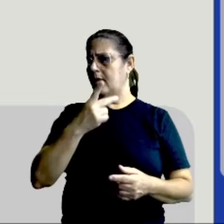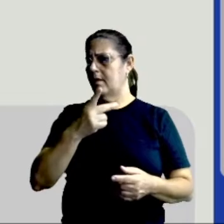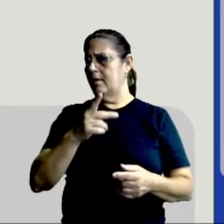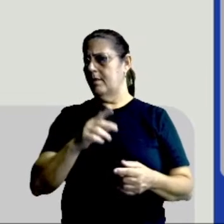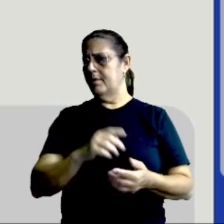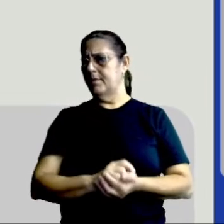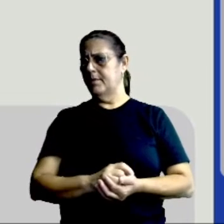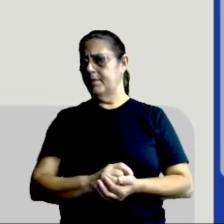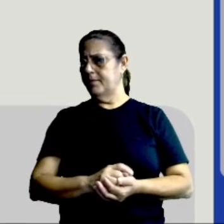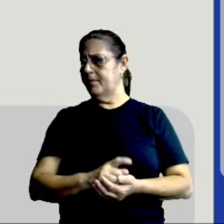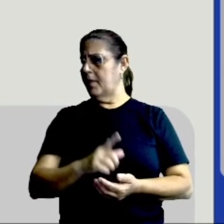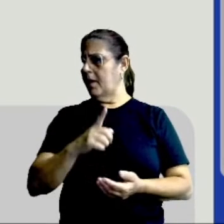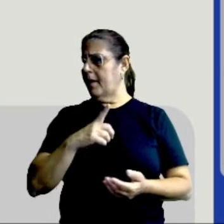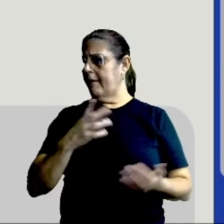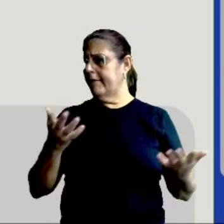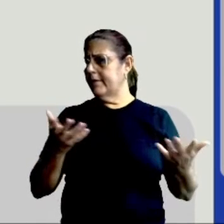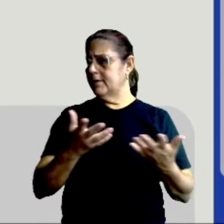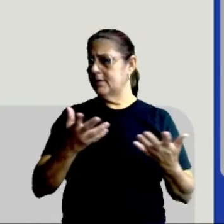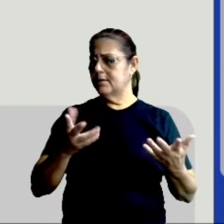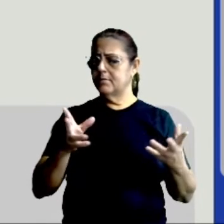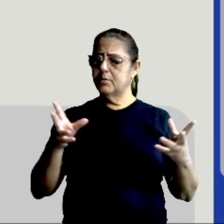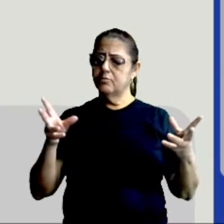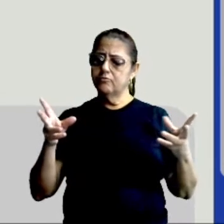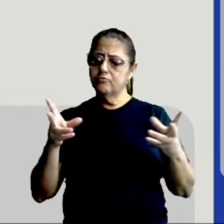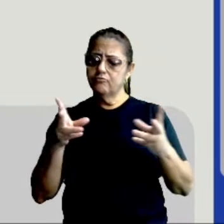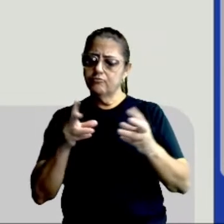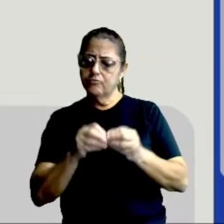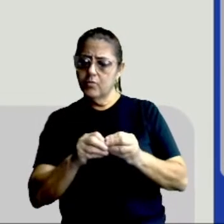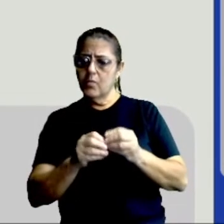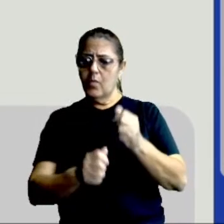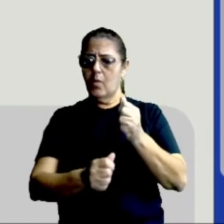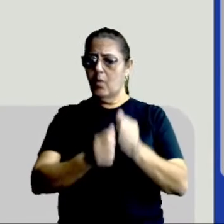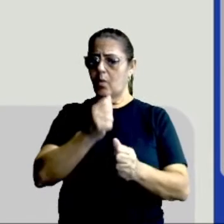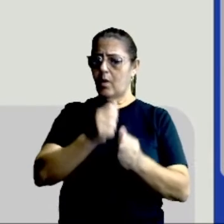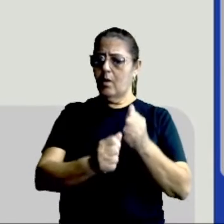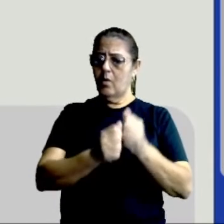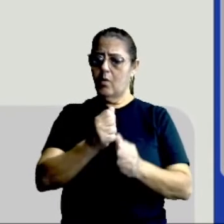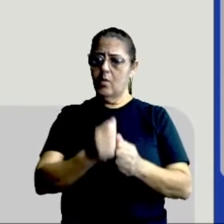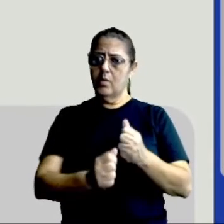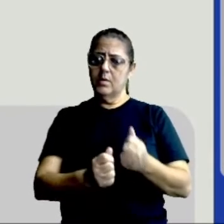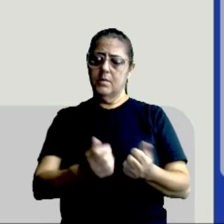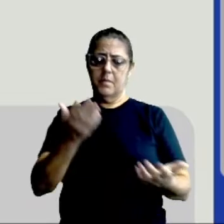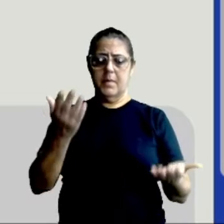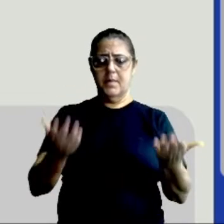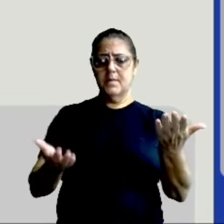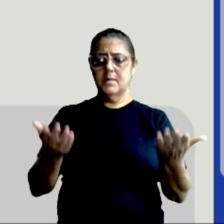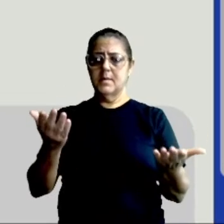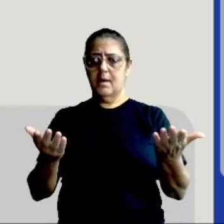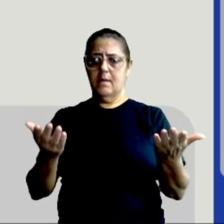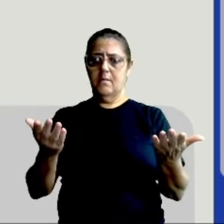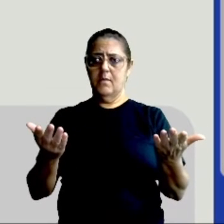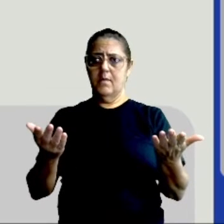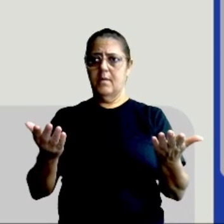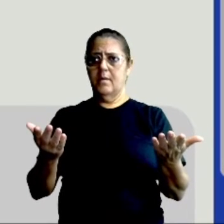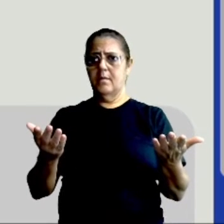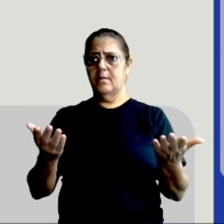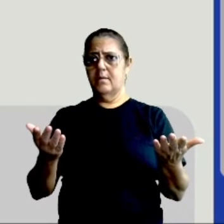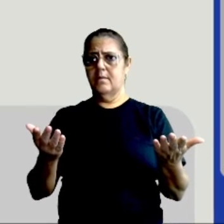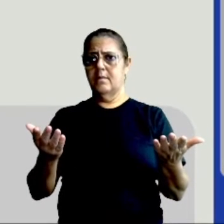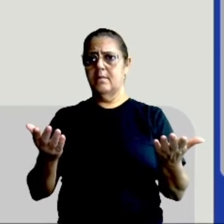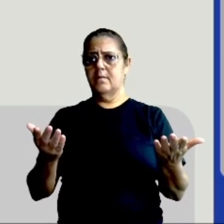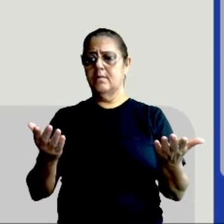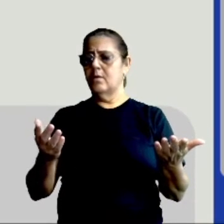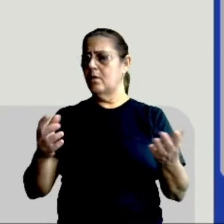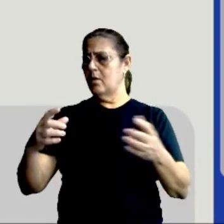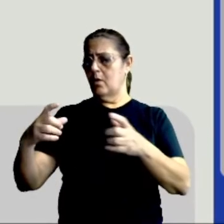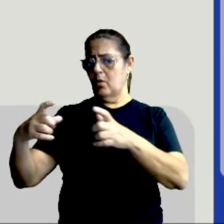assim, podemos concluir que o pacote de arroz pesava... Então, veja bem, a gente tem o peso